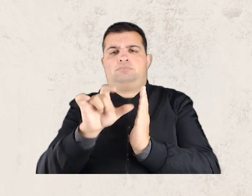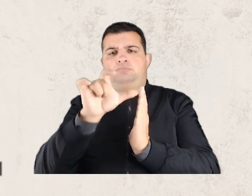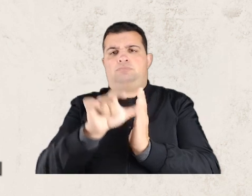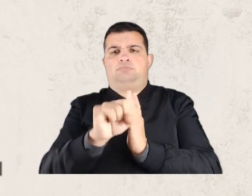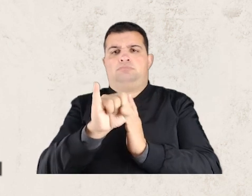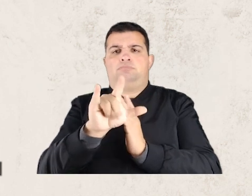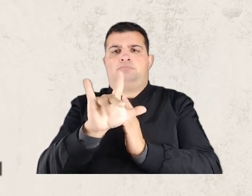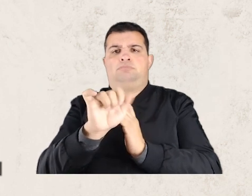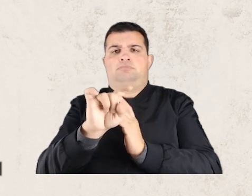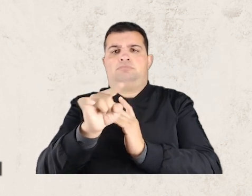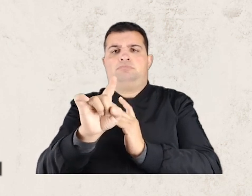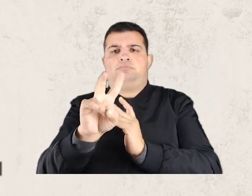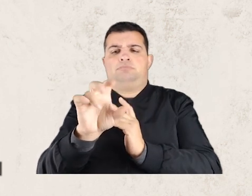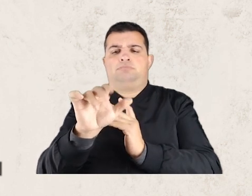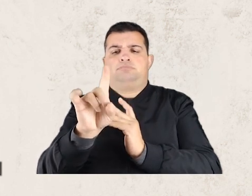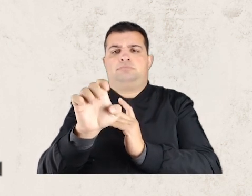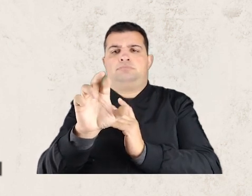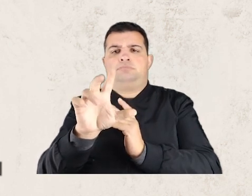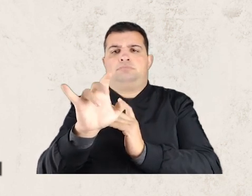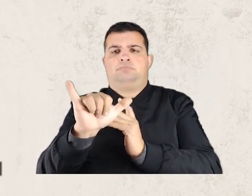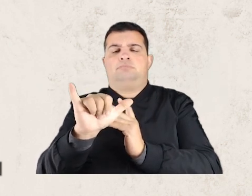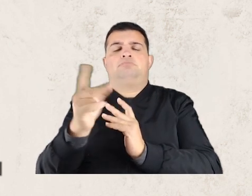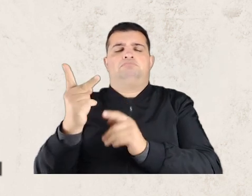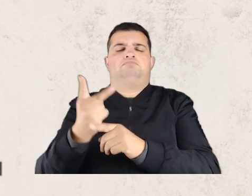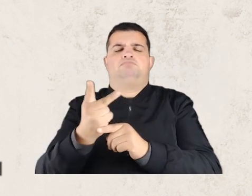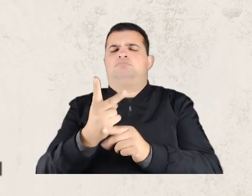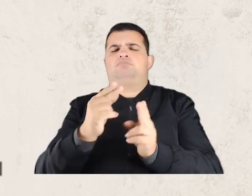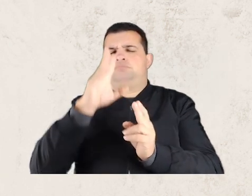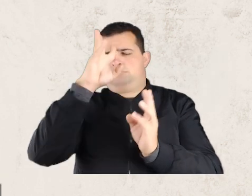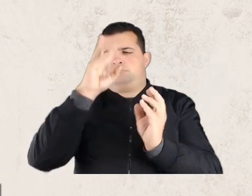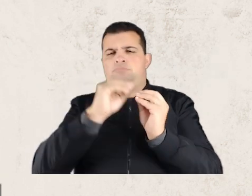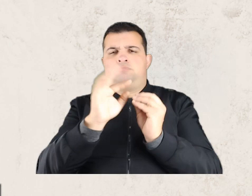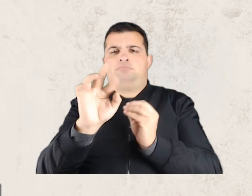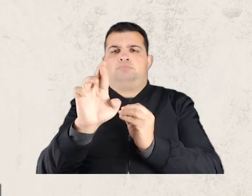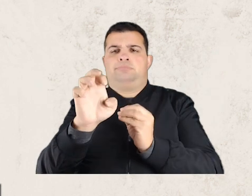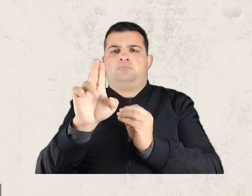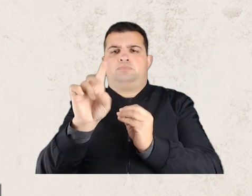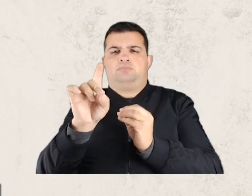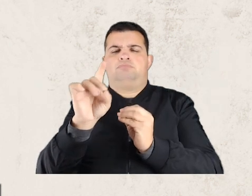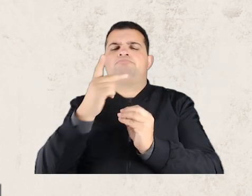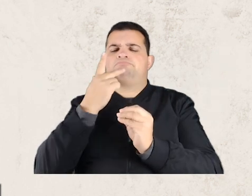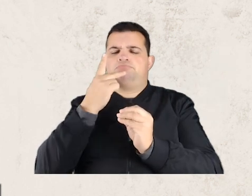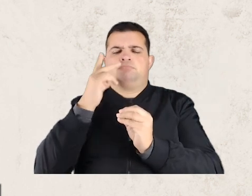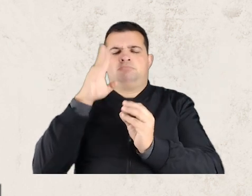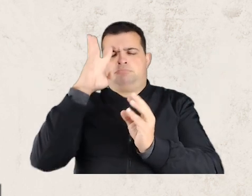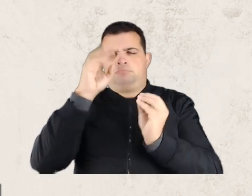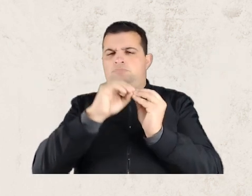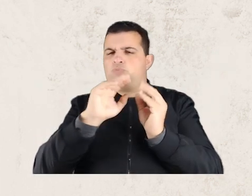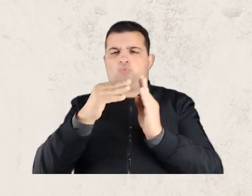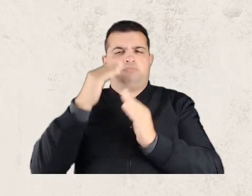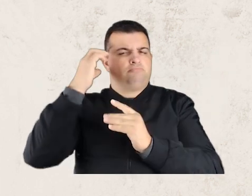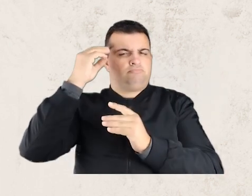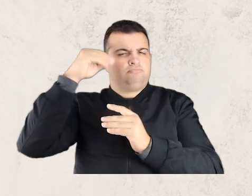Silvia Lani e por Vanderlei Codo, a pesquisadora empresta um conceito de Freud e afirma que toda a psicologia é